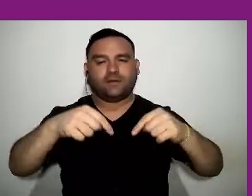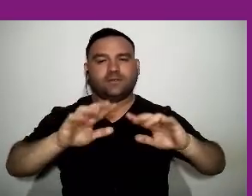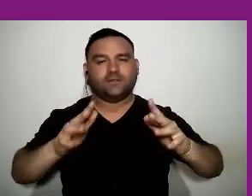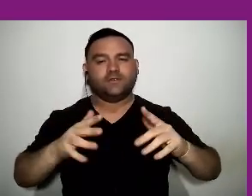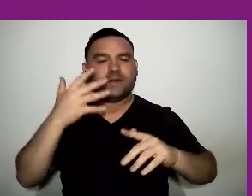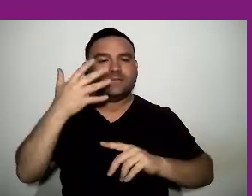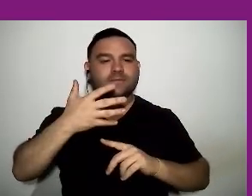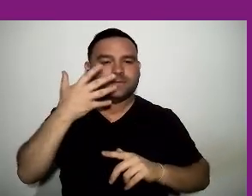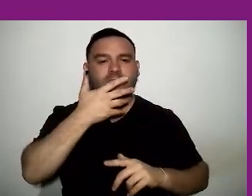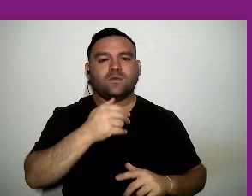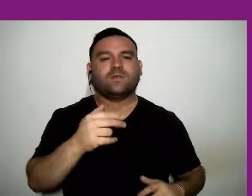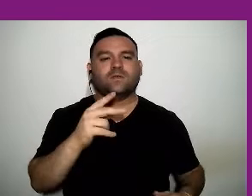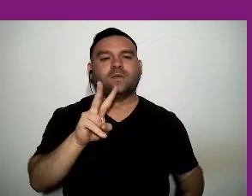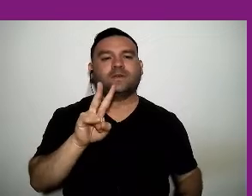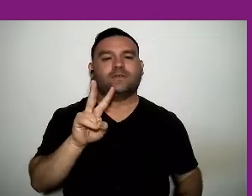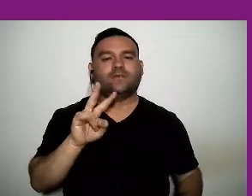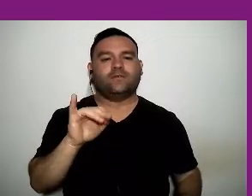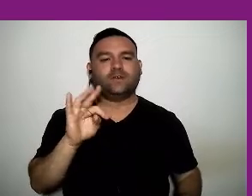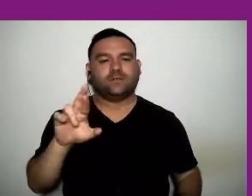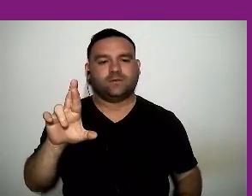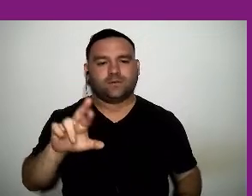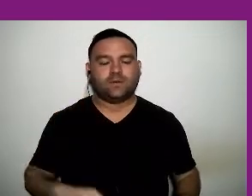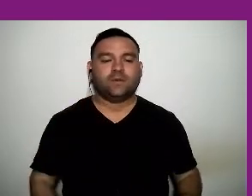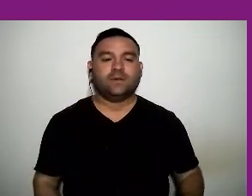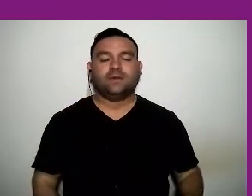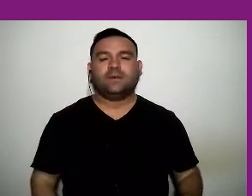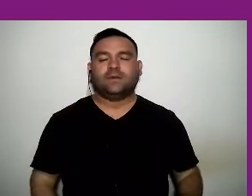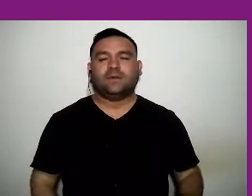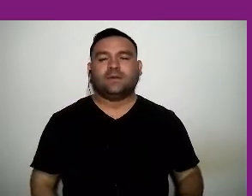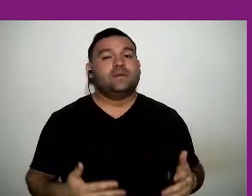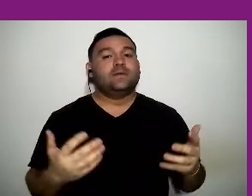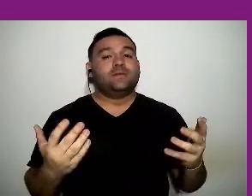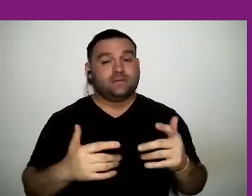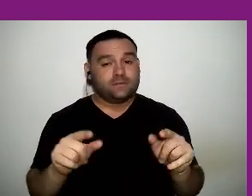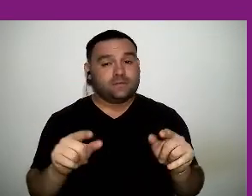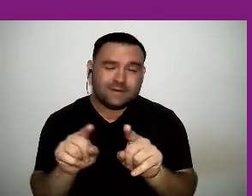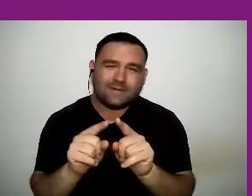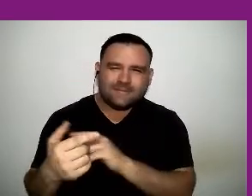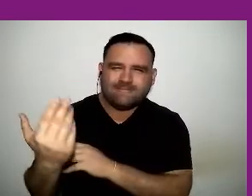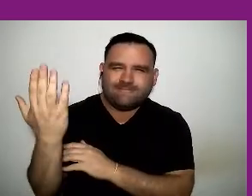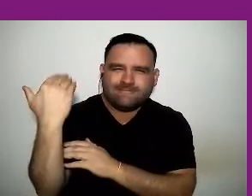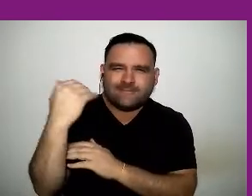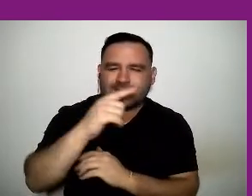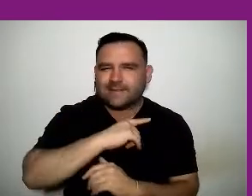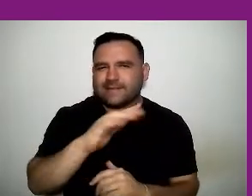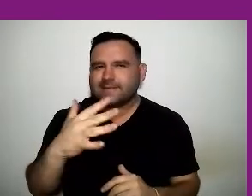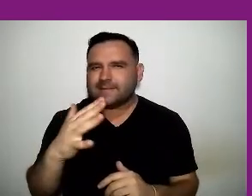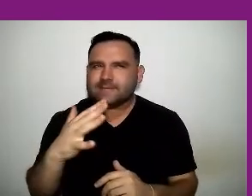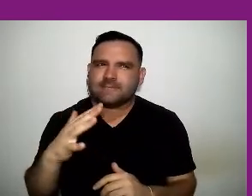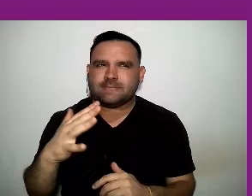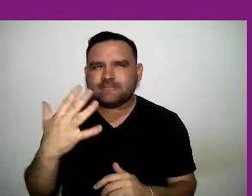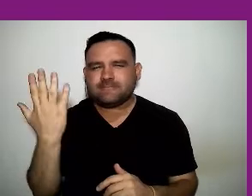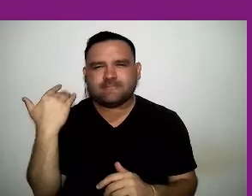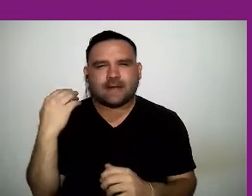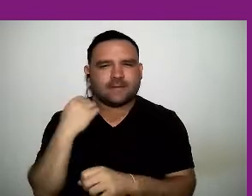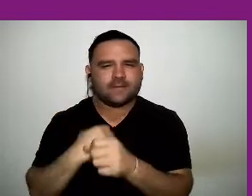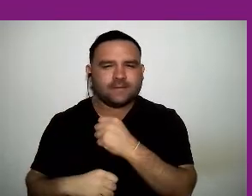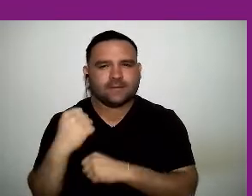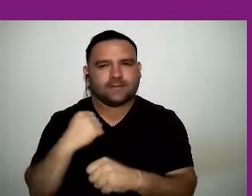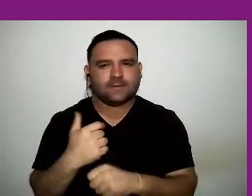na apresentação de Vitor, né? E, na mesma época, isso daqui em meados